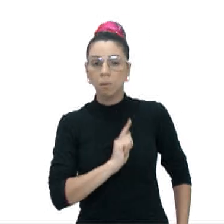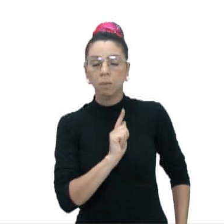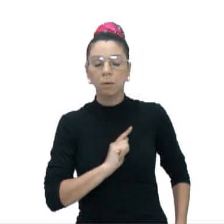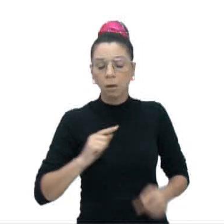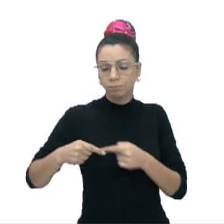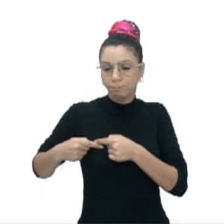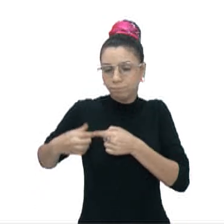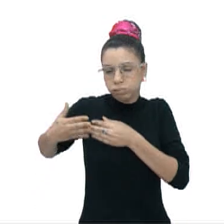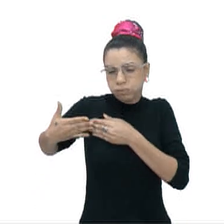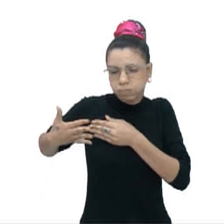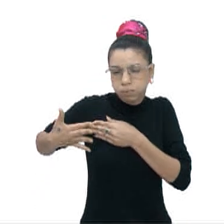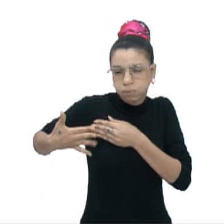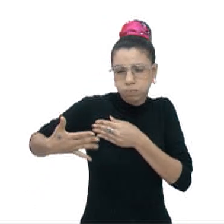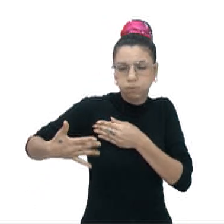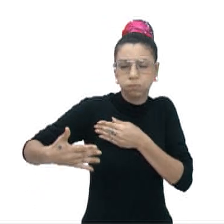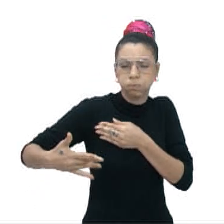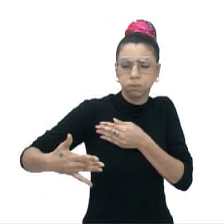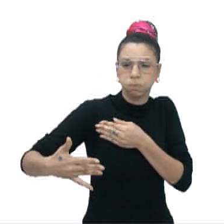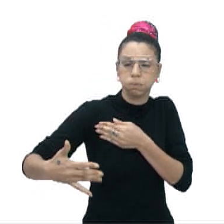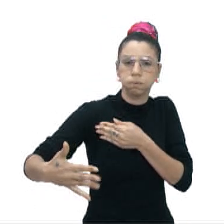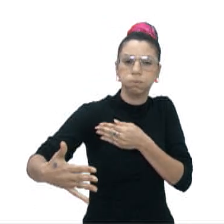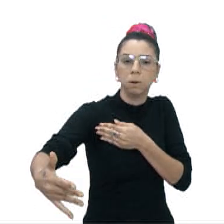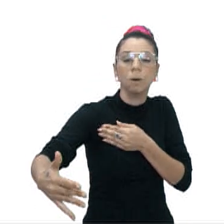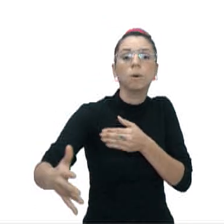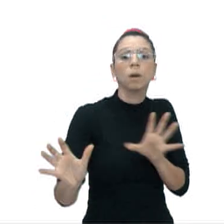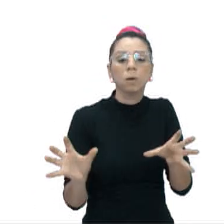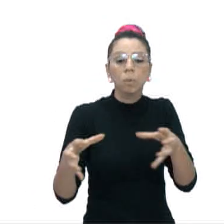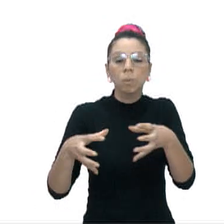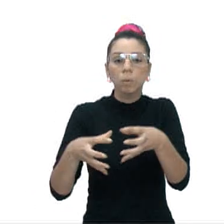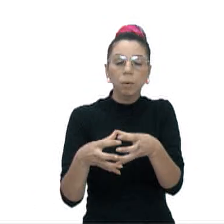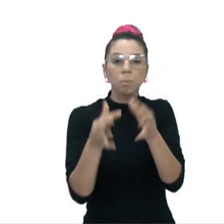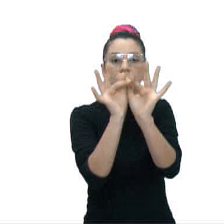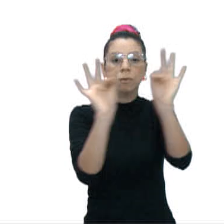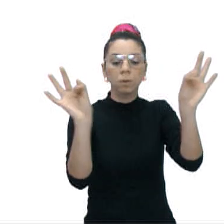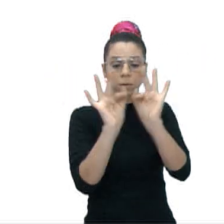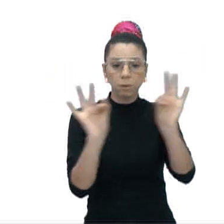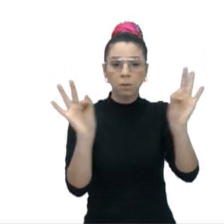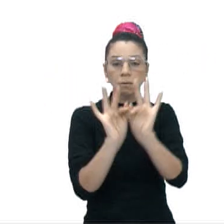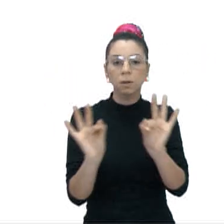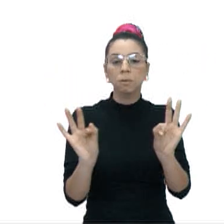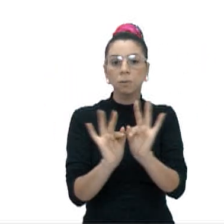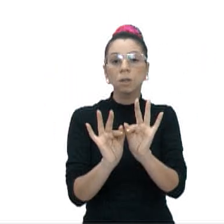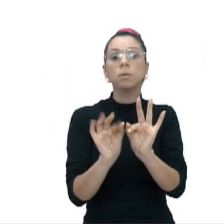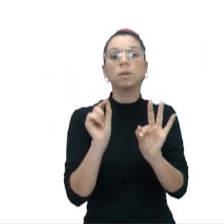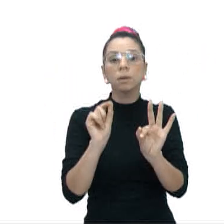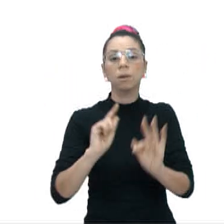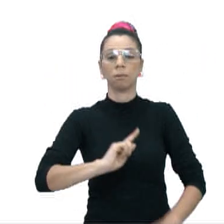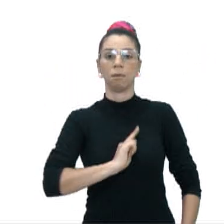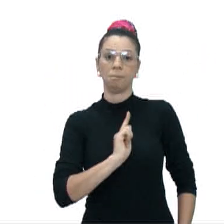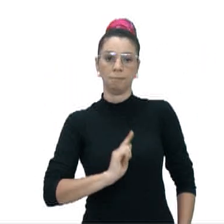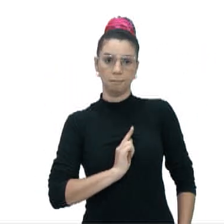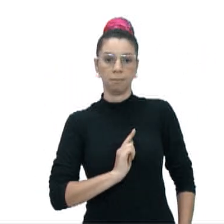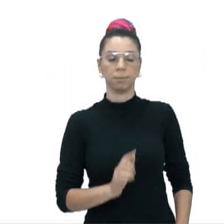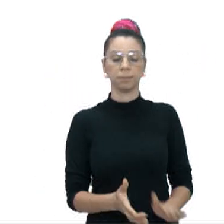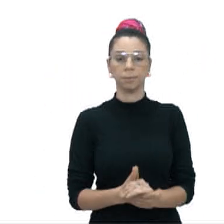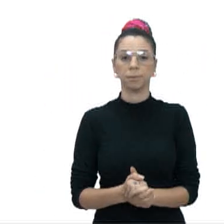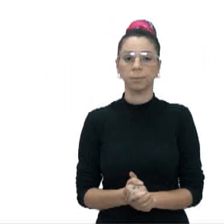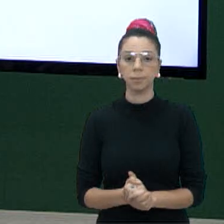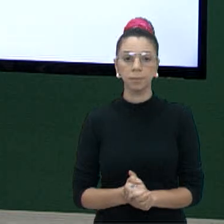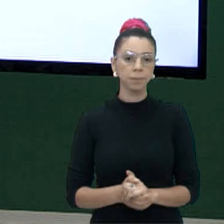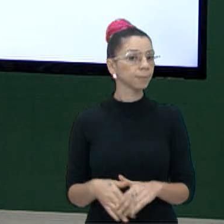finito que permite gerar um conjunto infinito de frases gramaticais. Então,